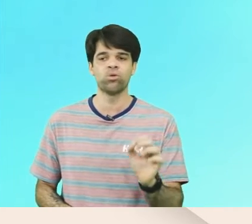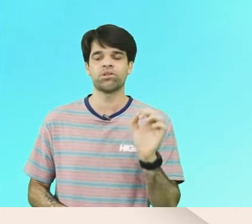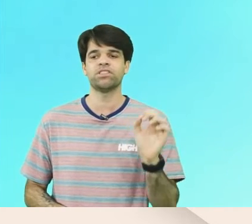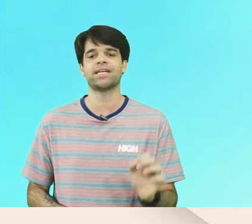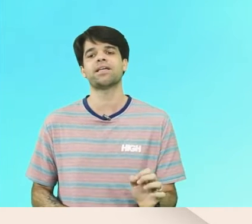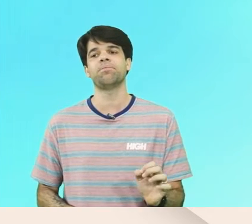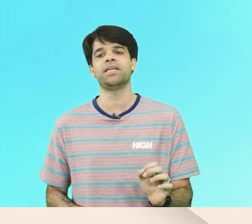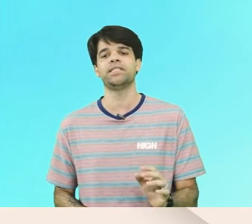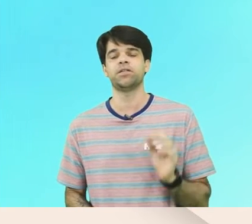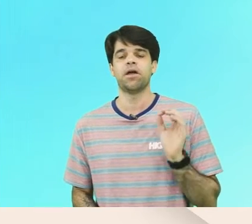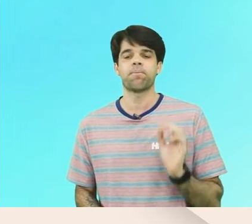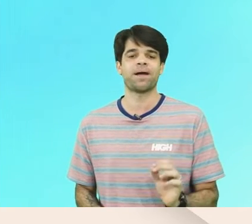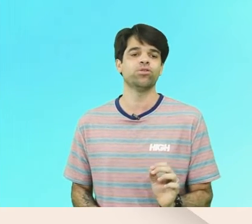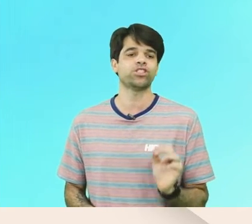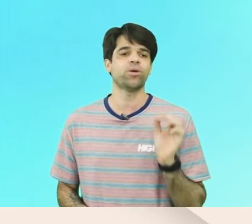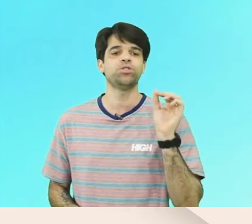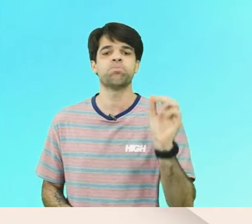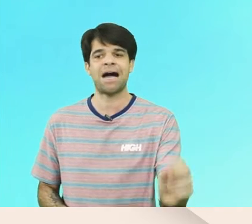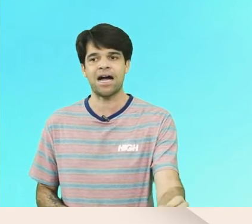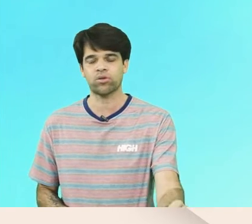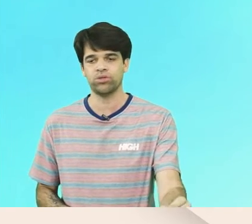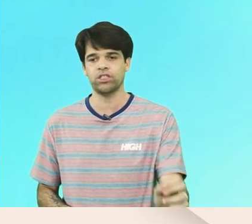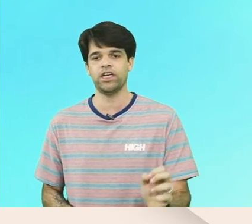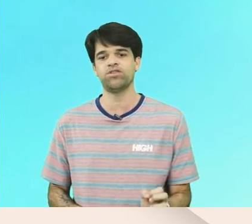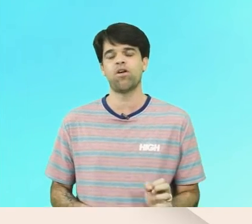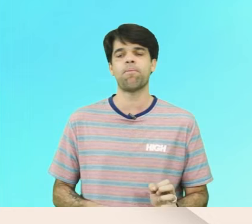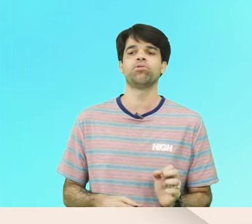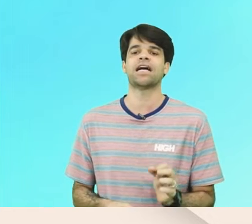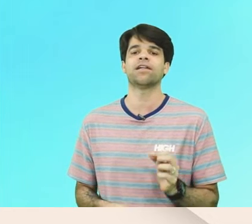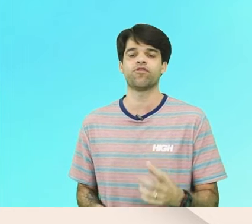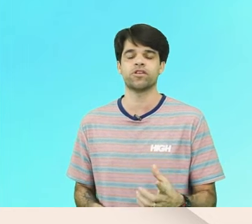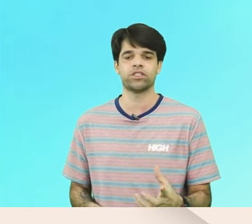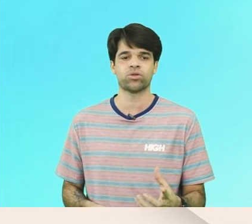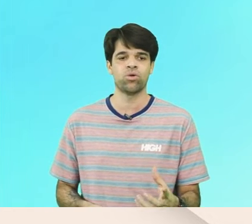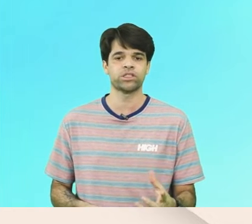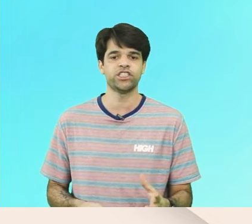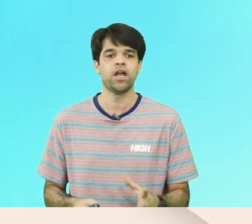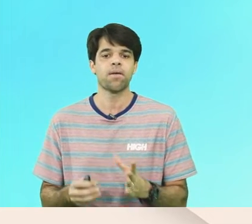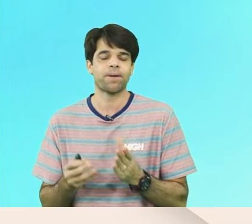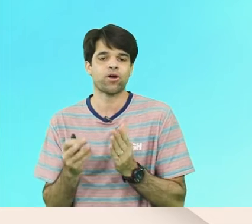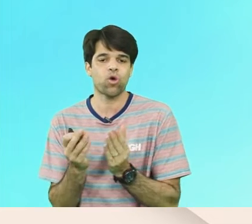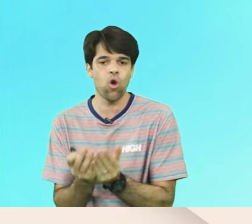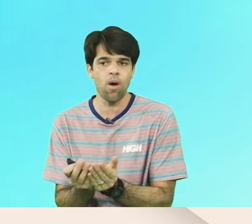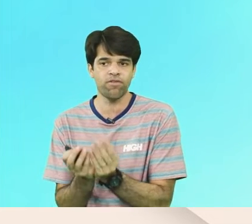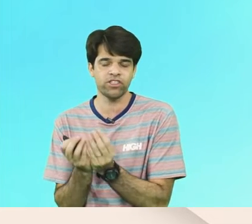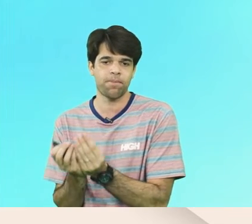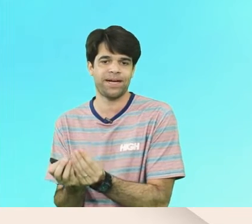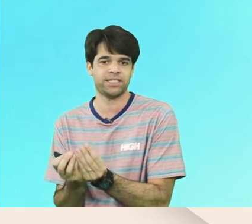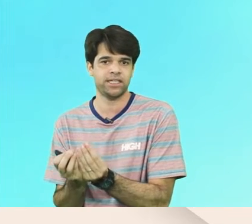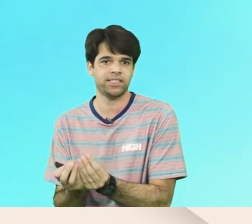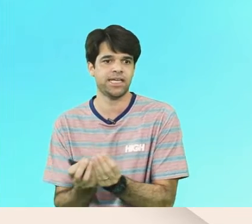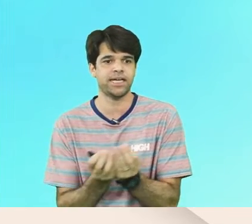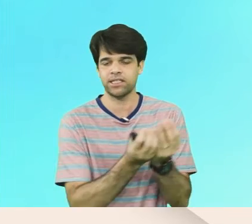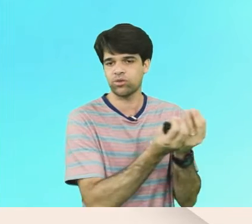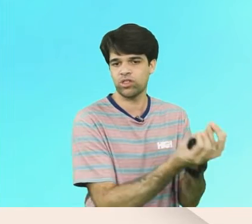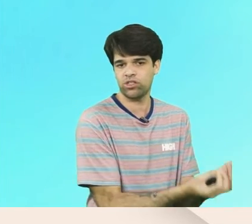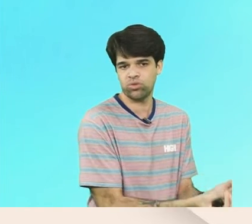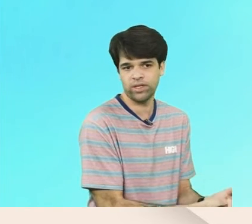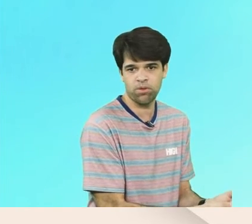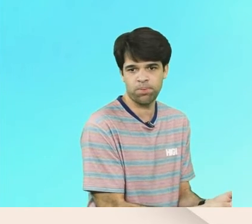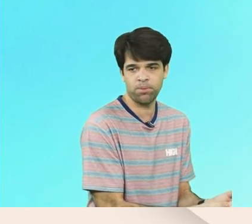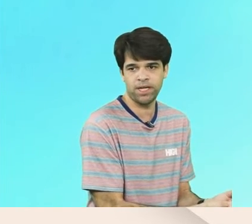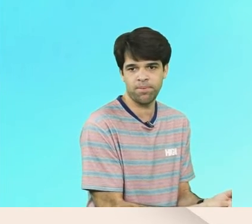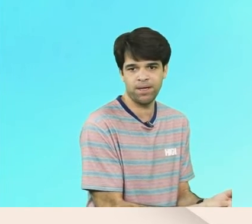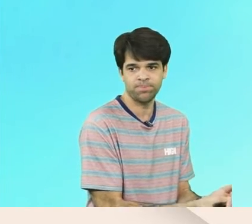eles apontam exatamente para os teus marcos. Eles vão apontar, no final das contas, para como você pretende sair da